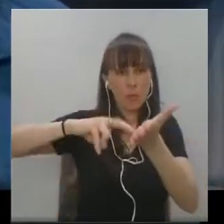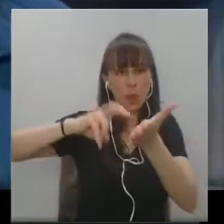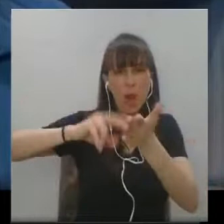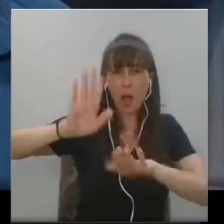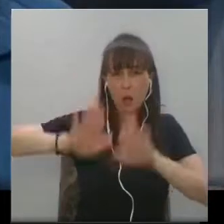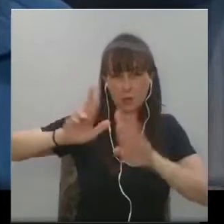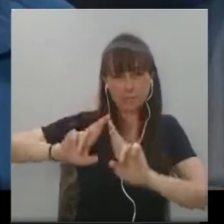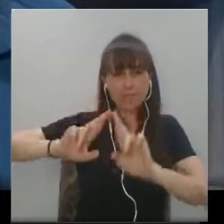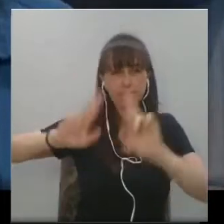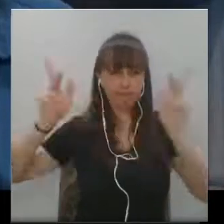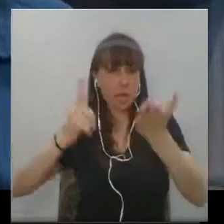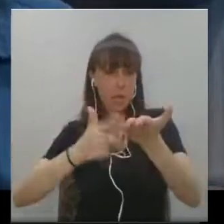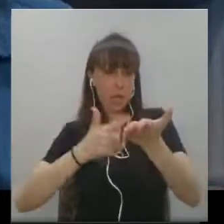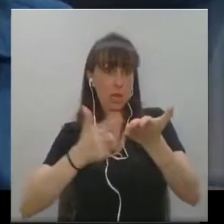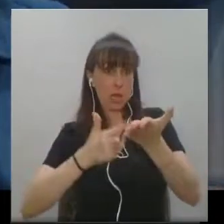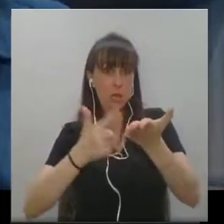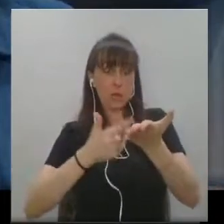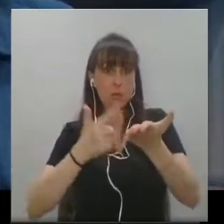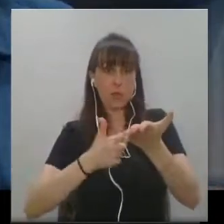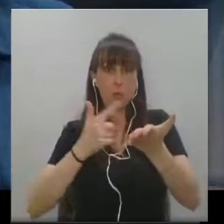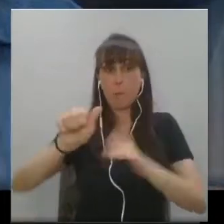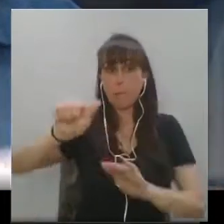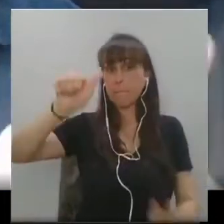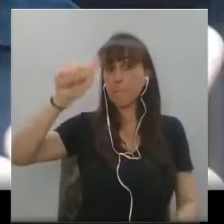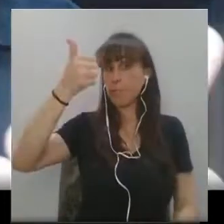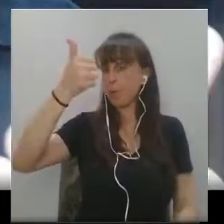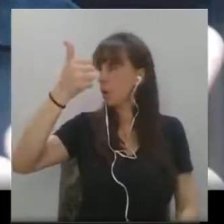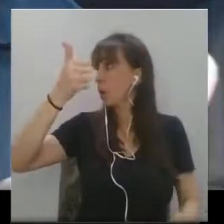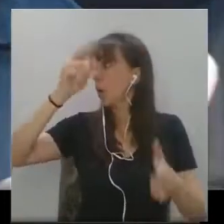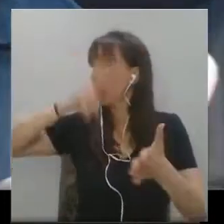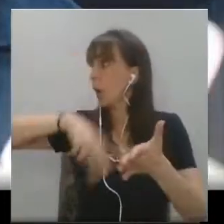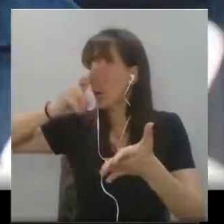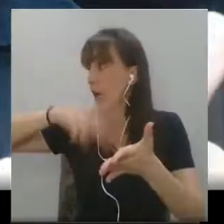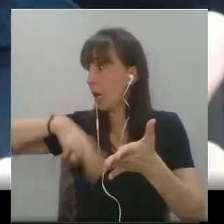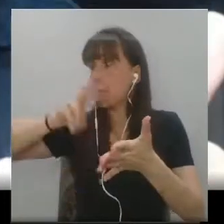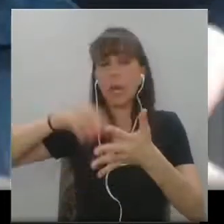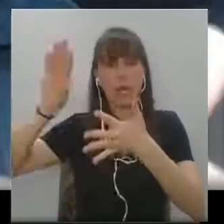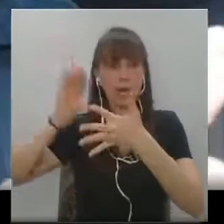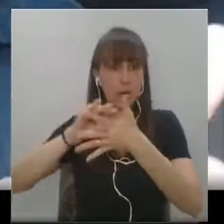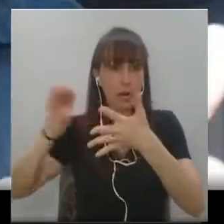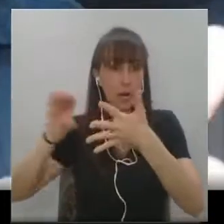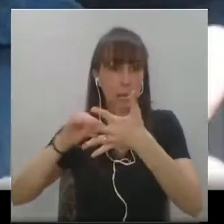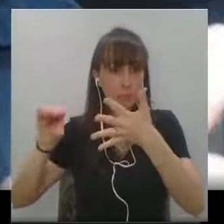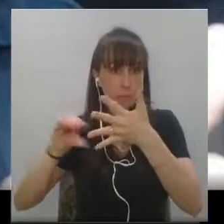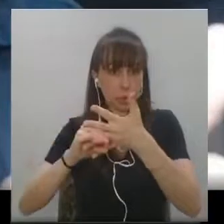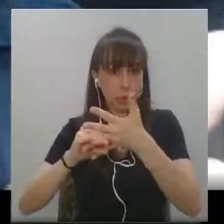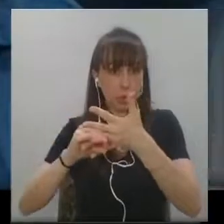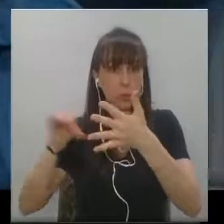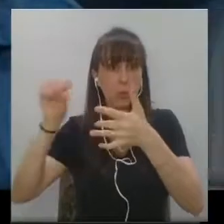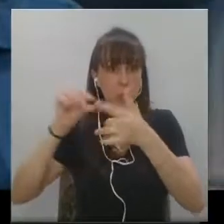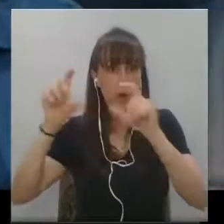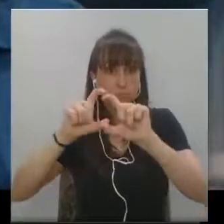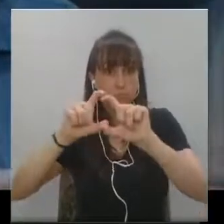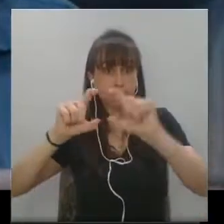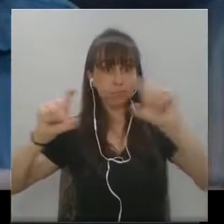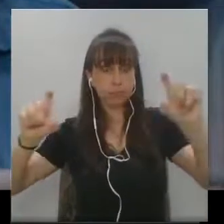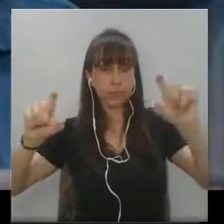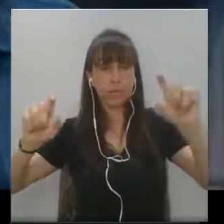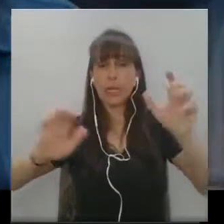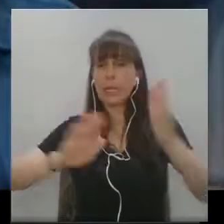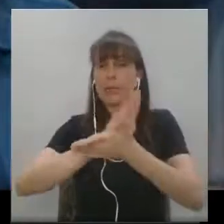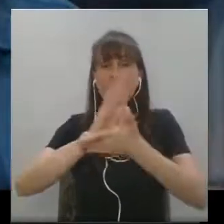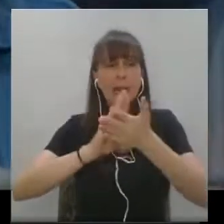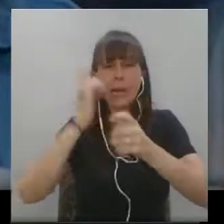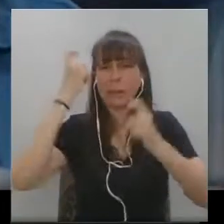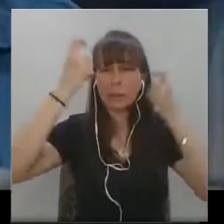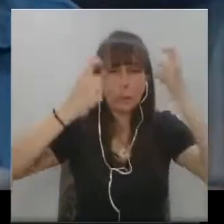diferenciado, a primeira coisa é ler o capítulo ou aquela parte determinada e se preocupar com um